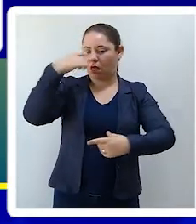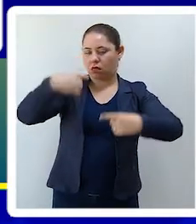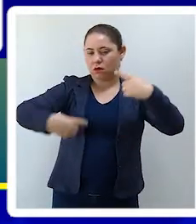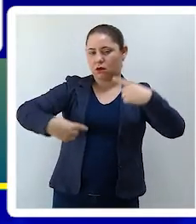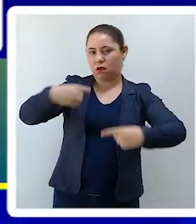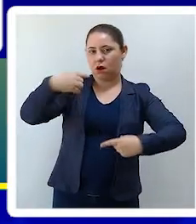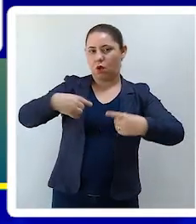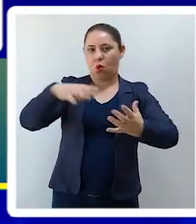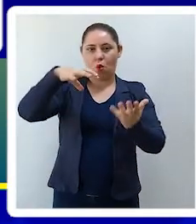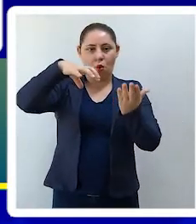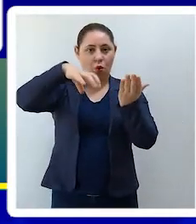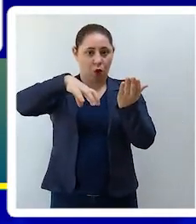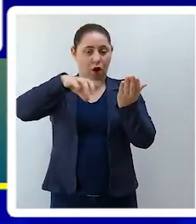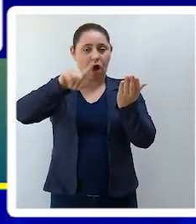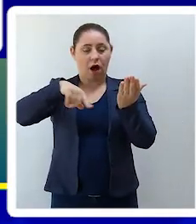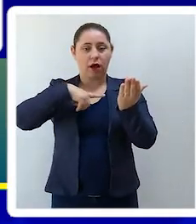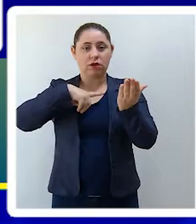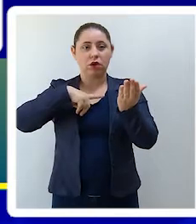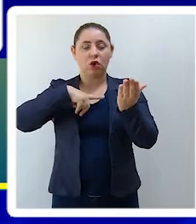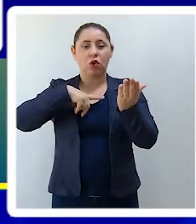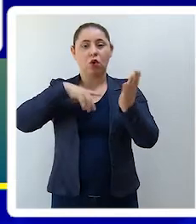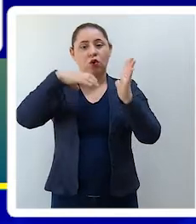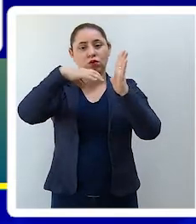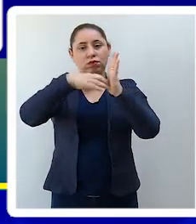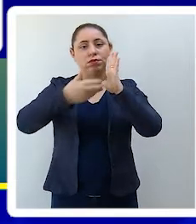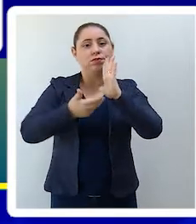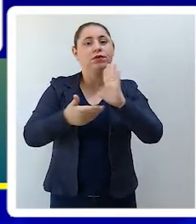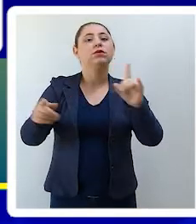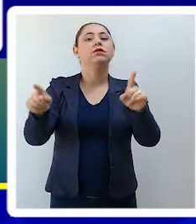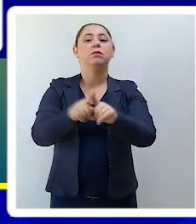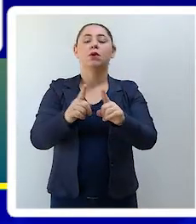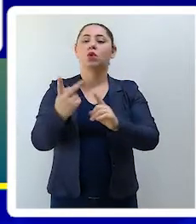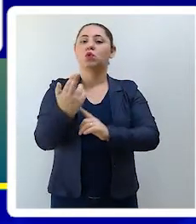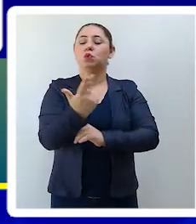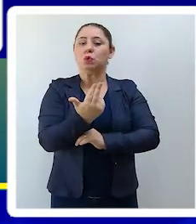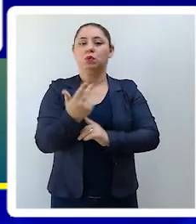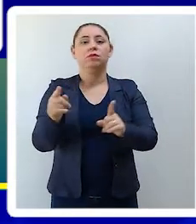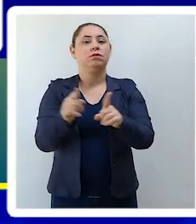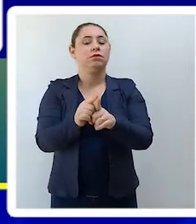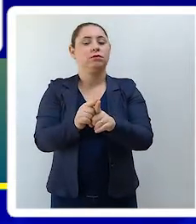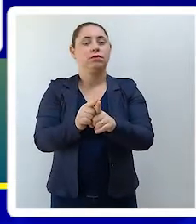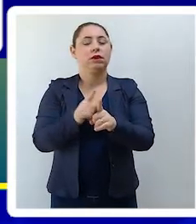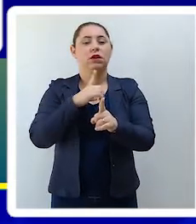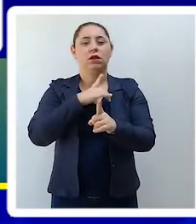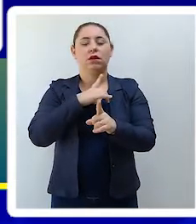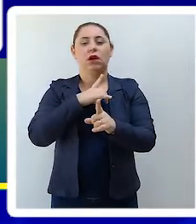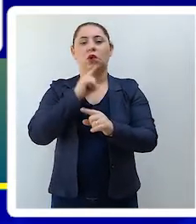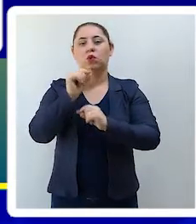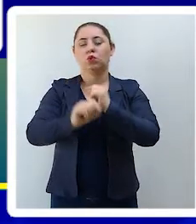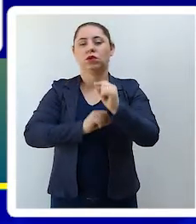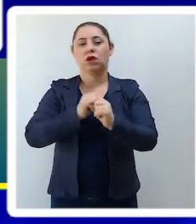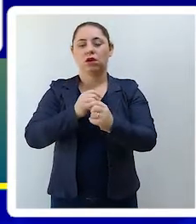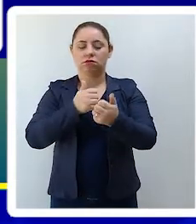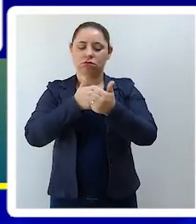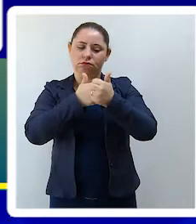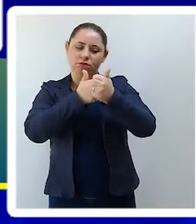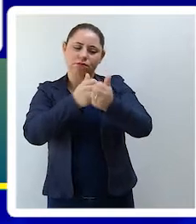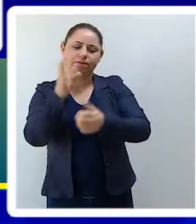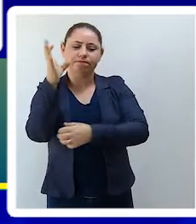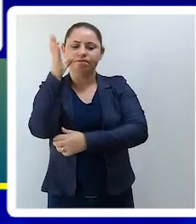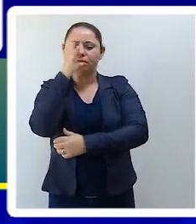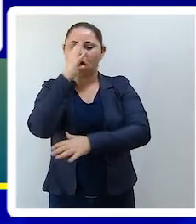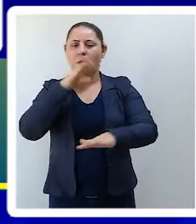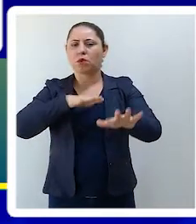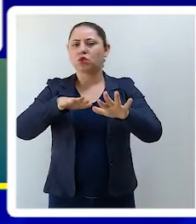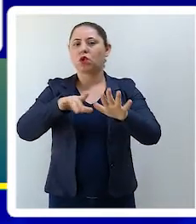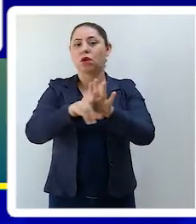que estão sendo realizados no Congresso Nacional, tanto no Senado como na Câmara dos Deputados, e a gente tem acompanhado essa